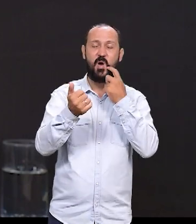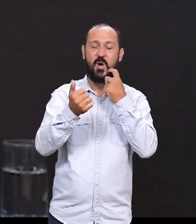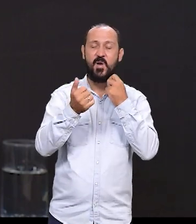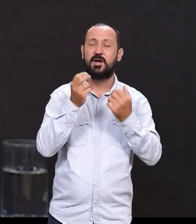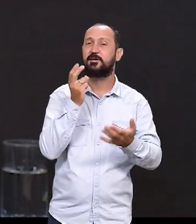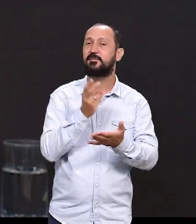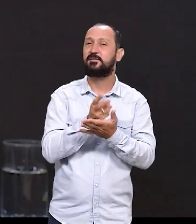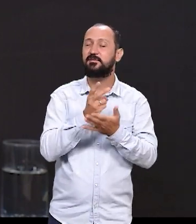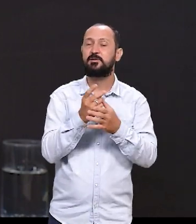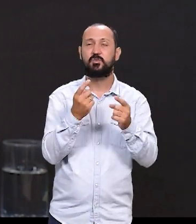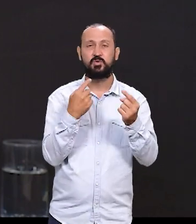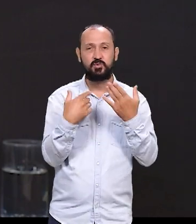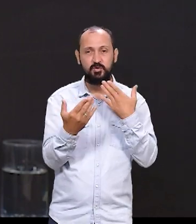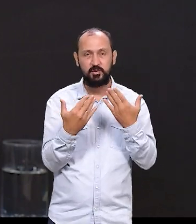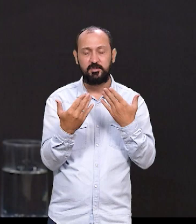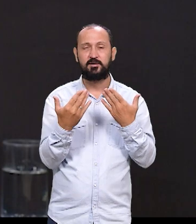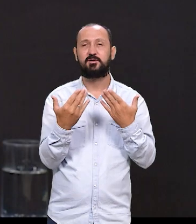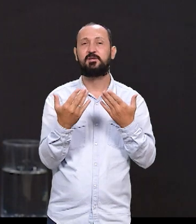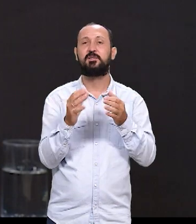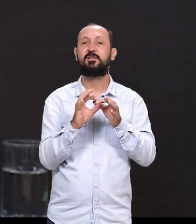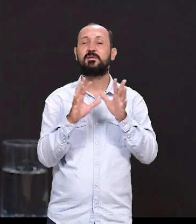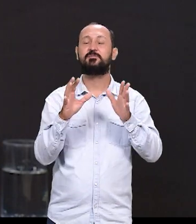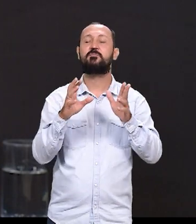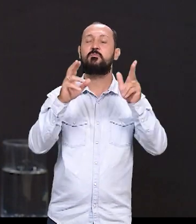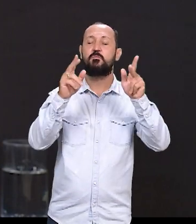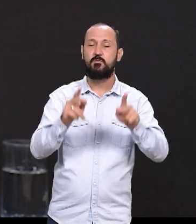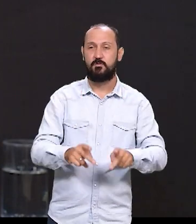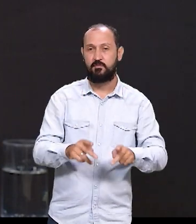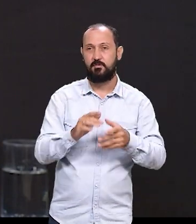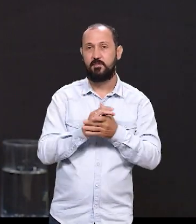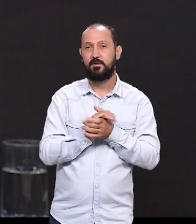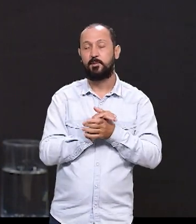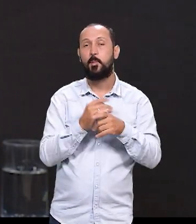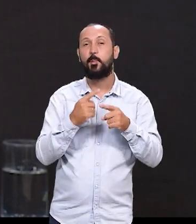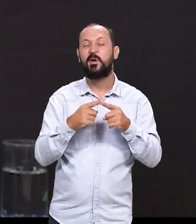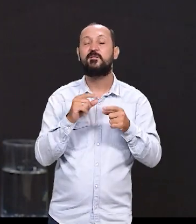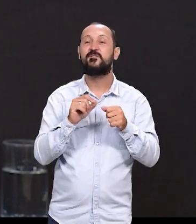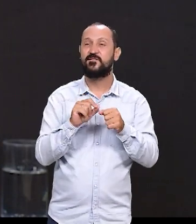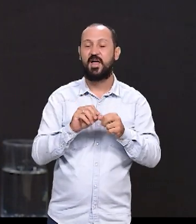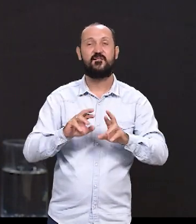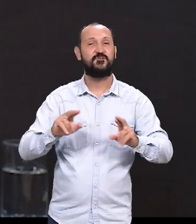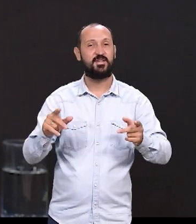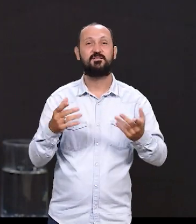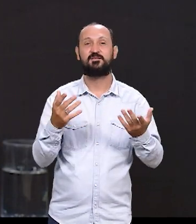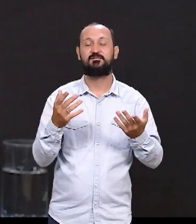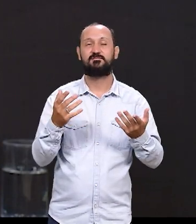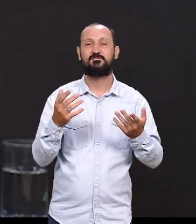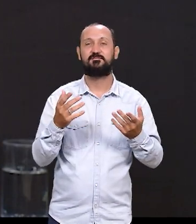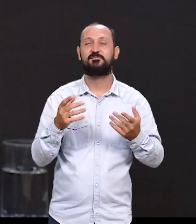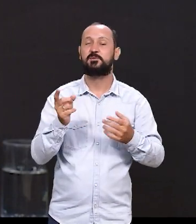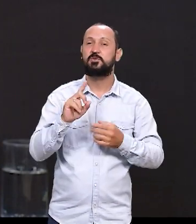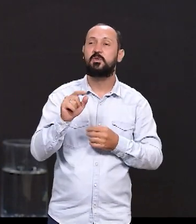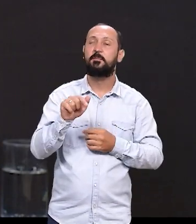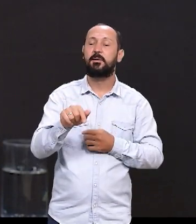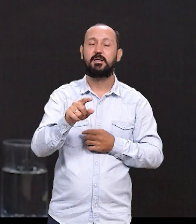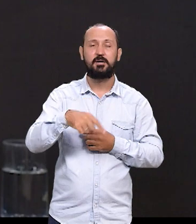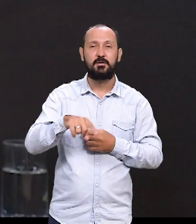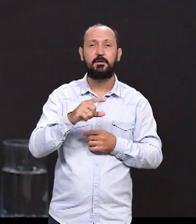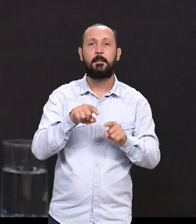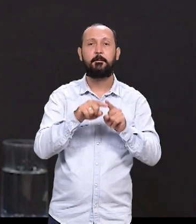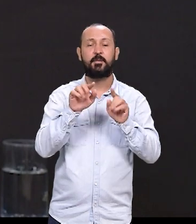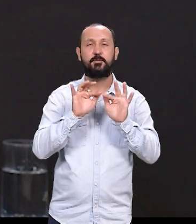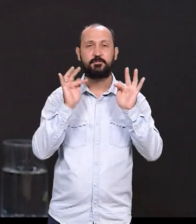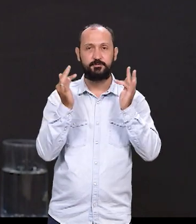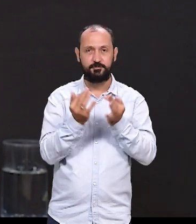prevenção ela tem que ser cada vez mais discutida colocada a disposição da população porque ela faz toda a diferença